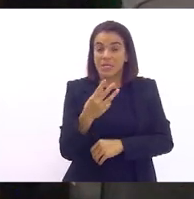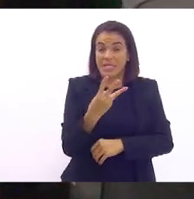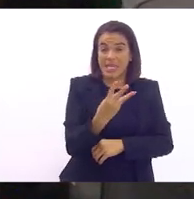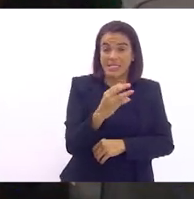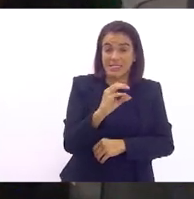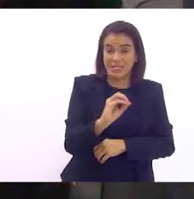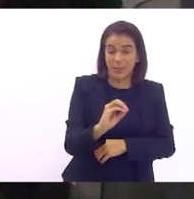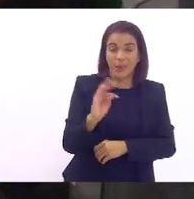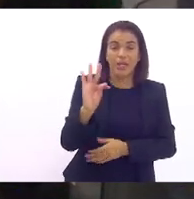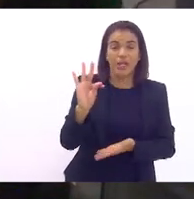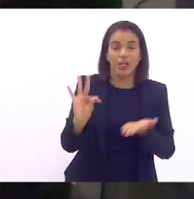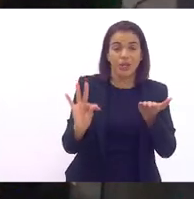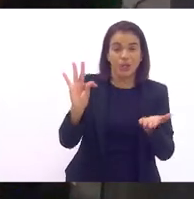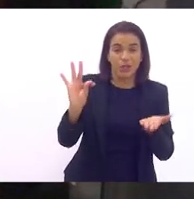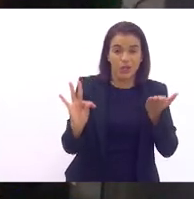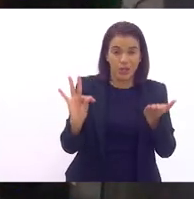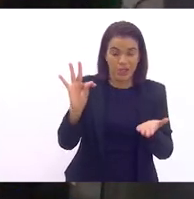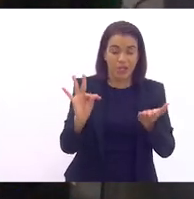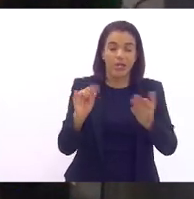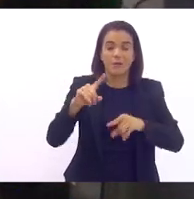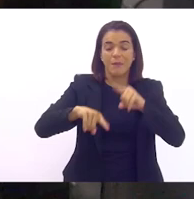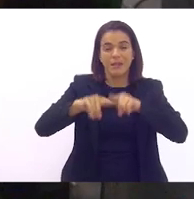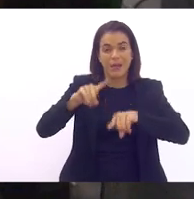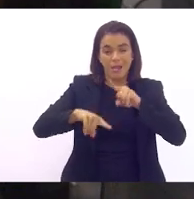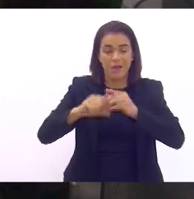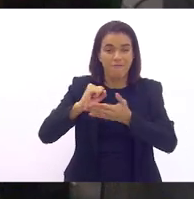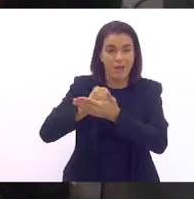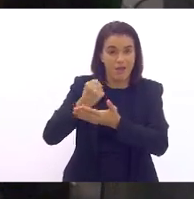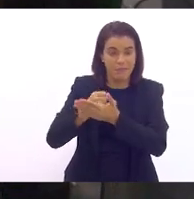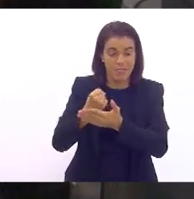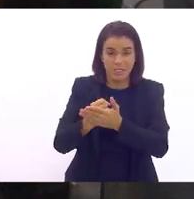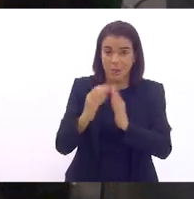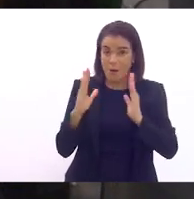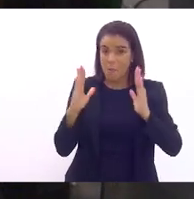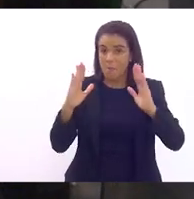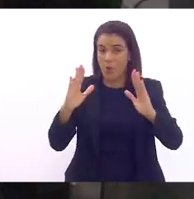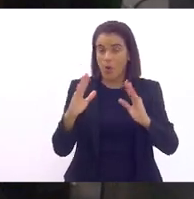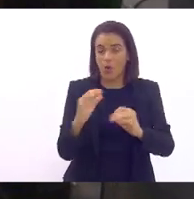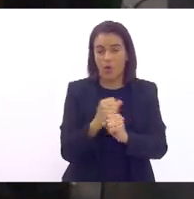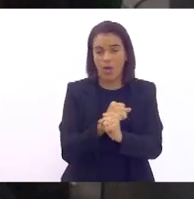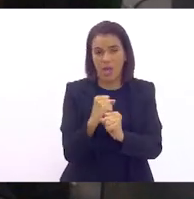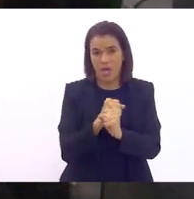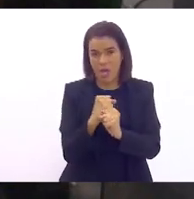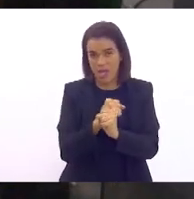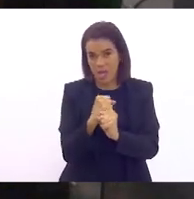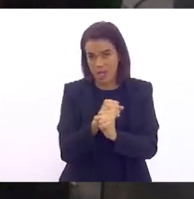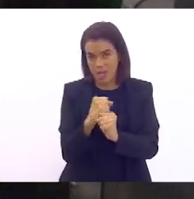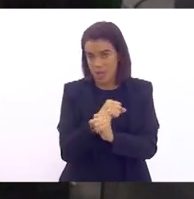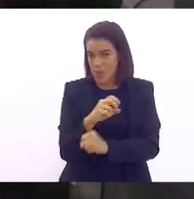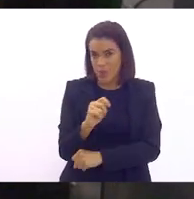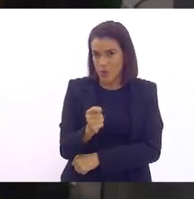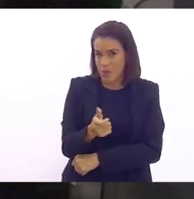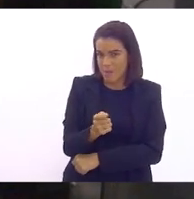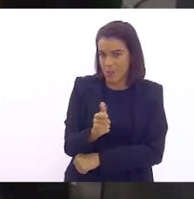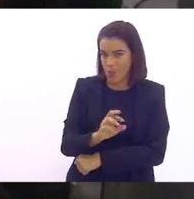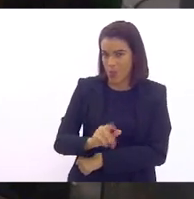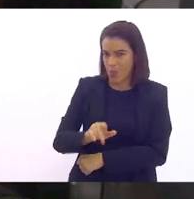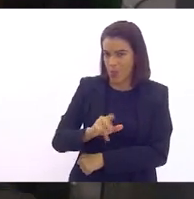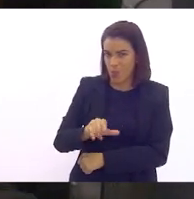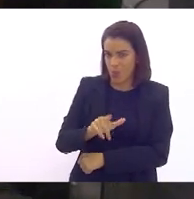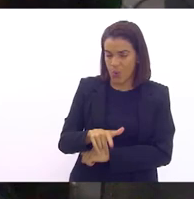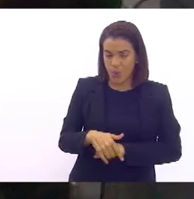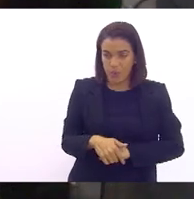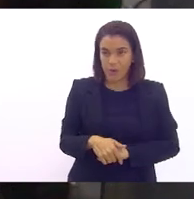toneladas de insumo farmacêutico ativo por ano isso não é pouca coisa né